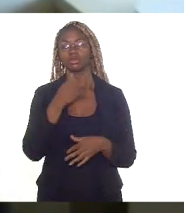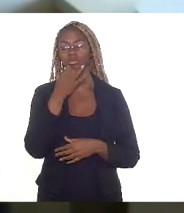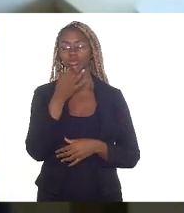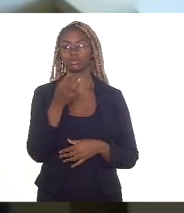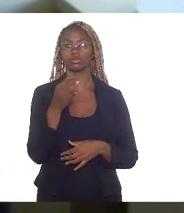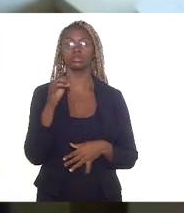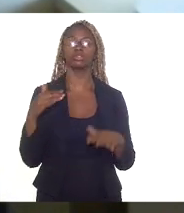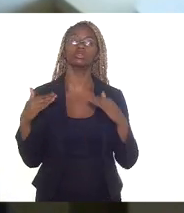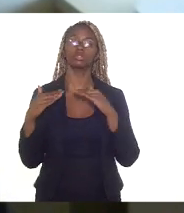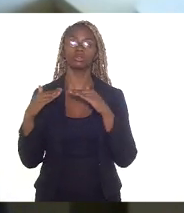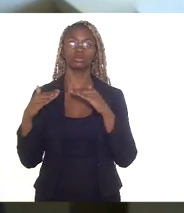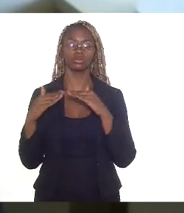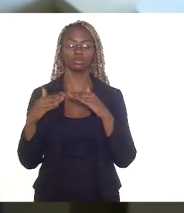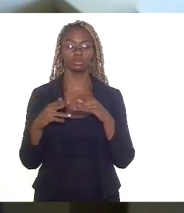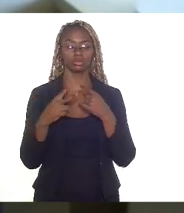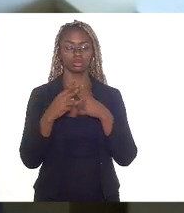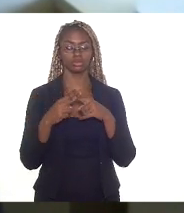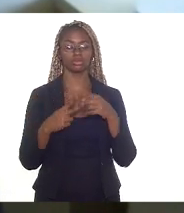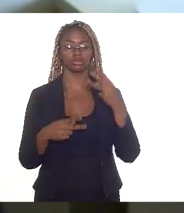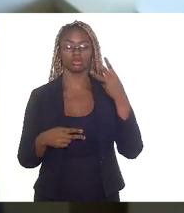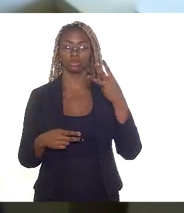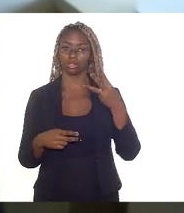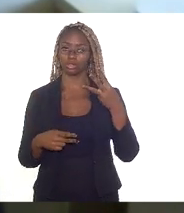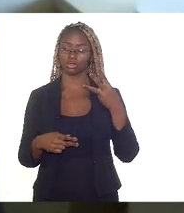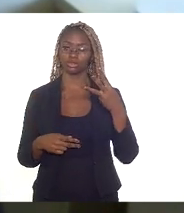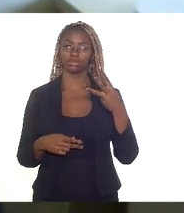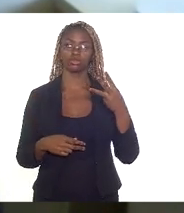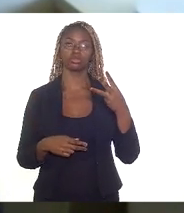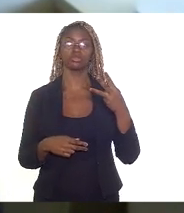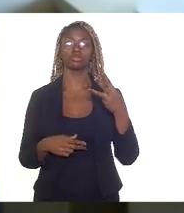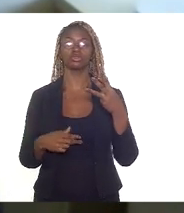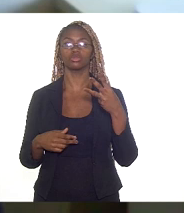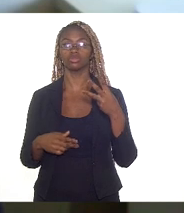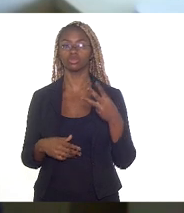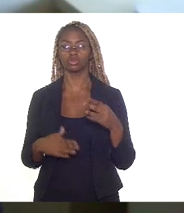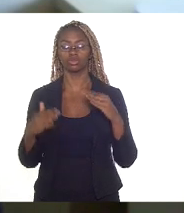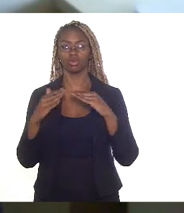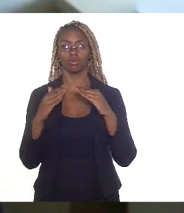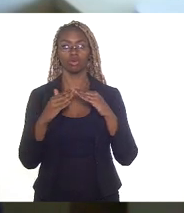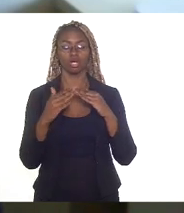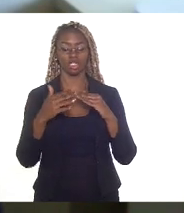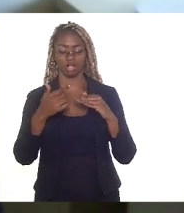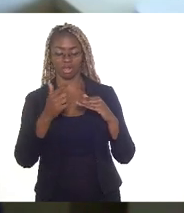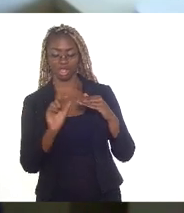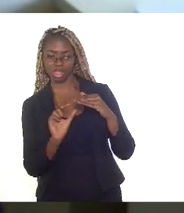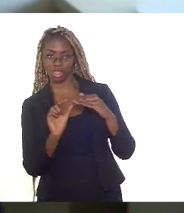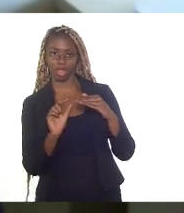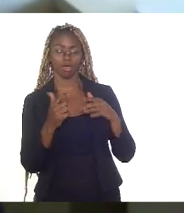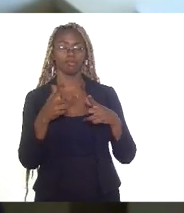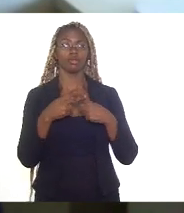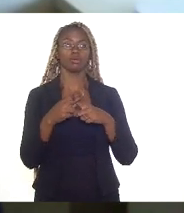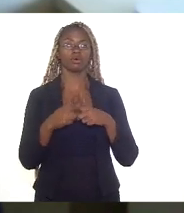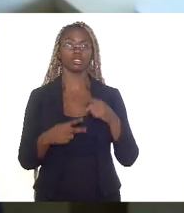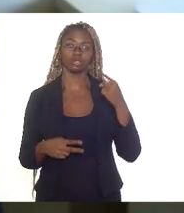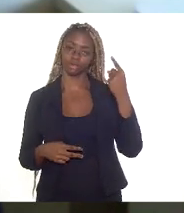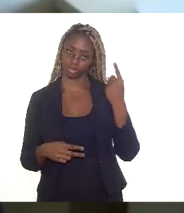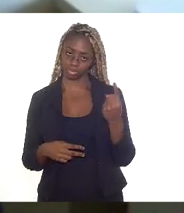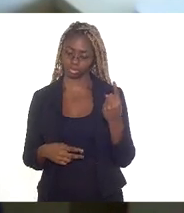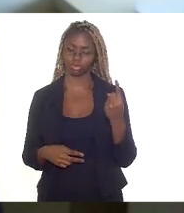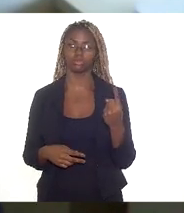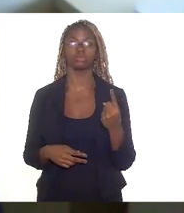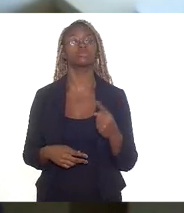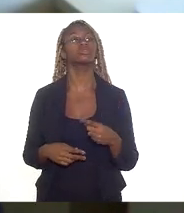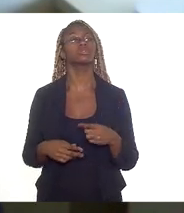é favorável à emenda 3, favorável com subemenda à emenda 1, favorável com